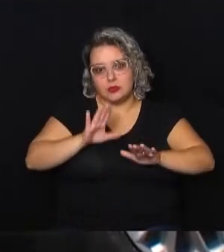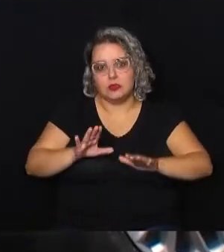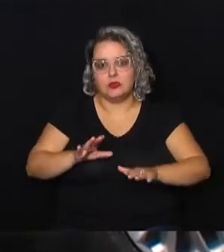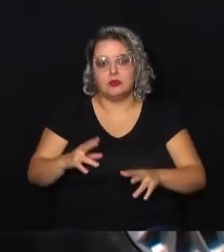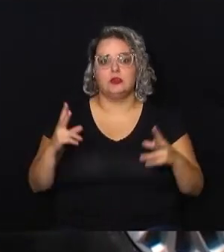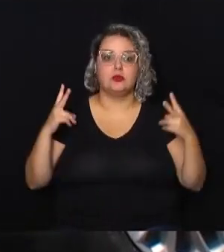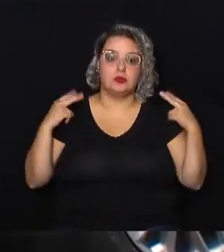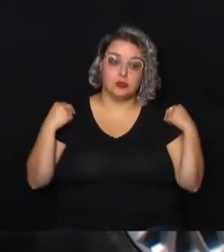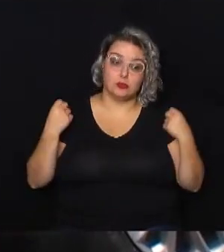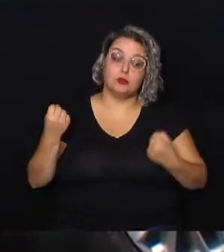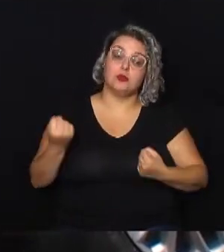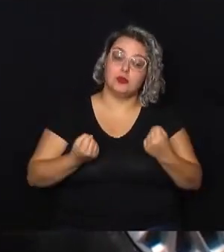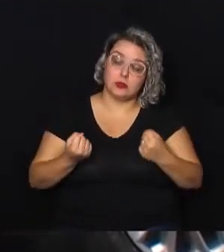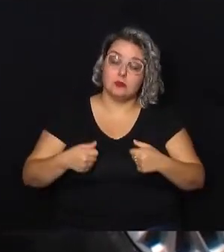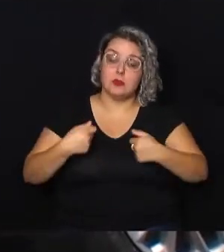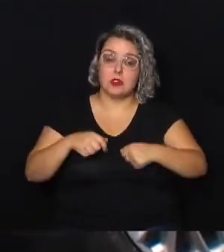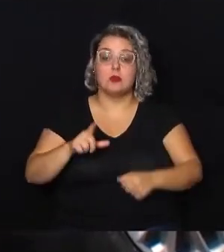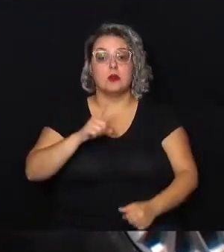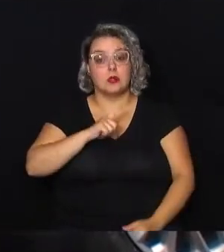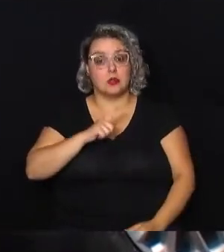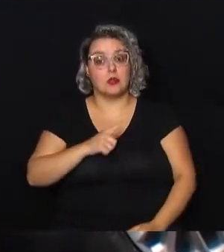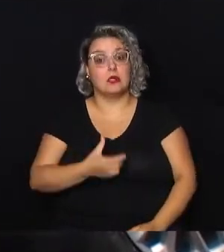motoristas devem ter. Como você disse,